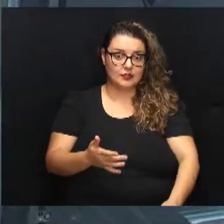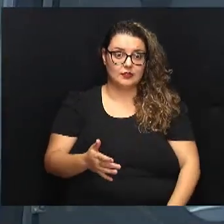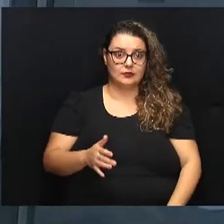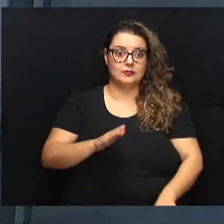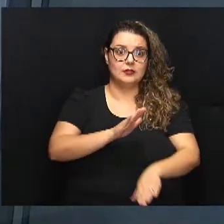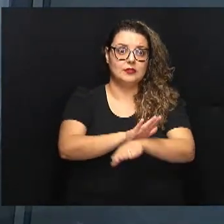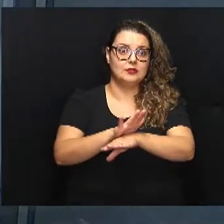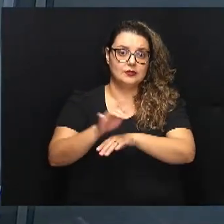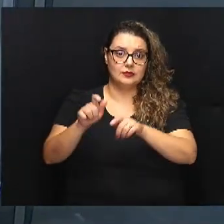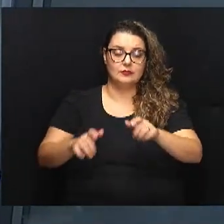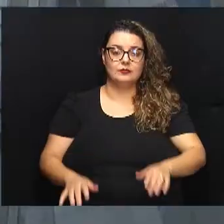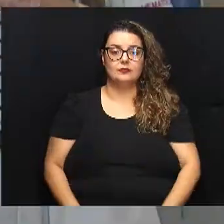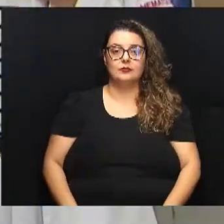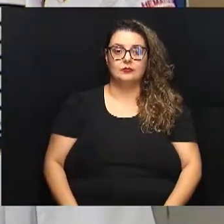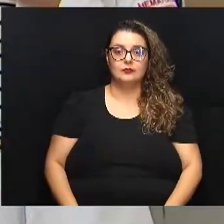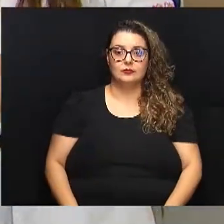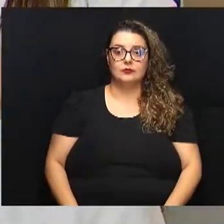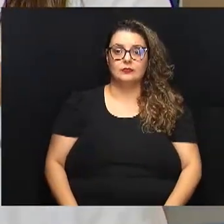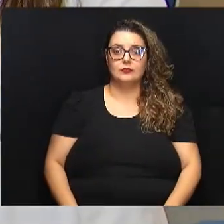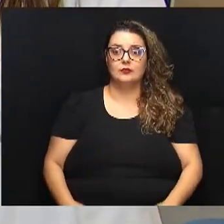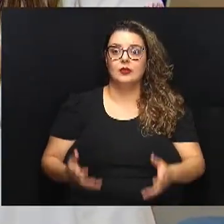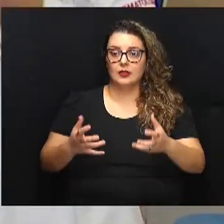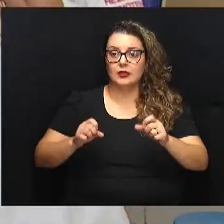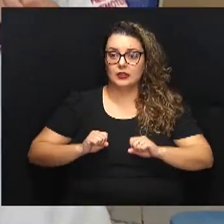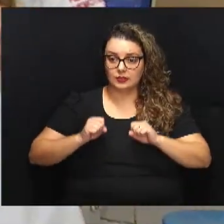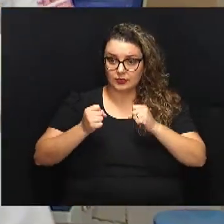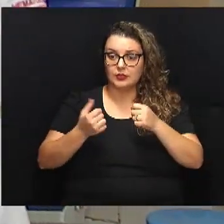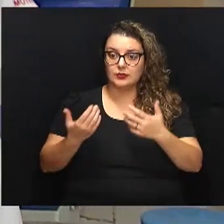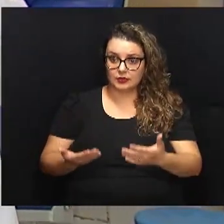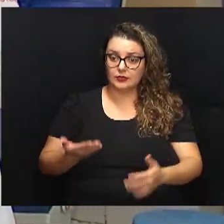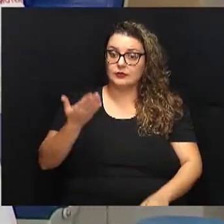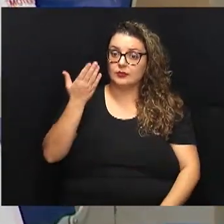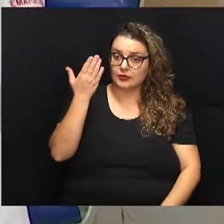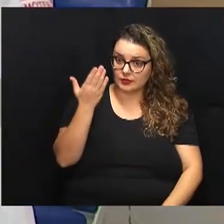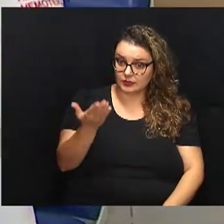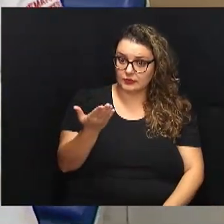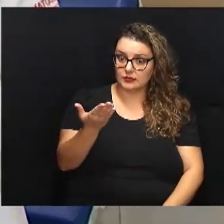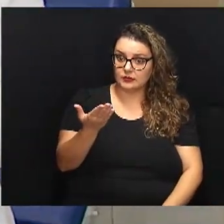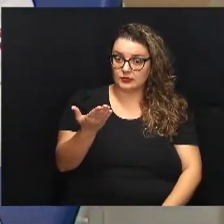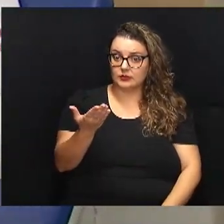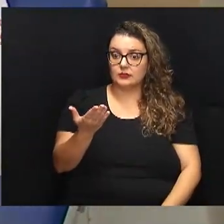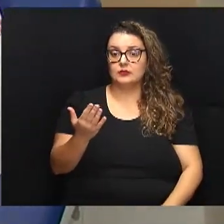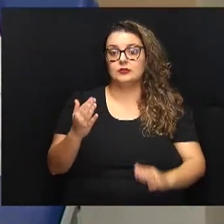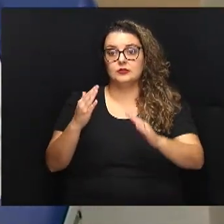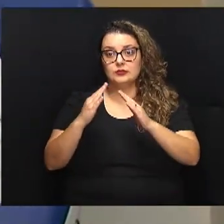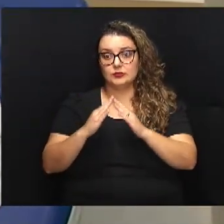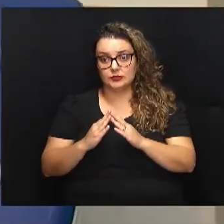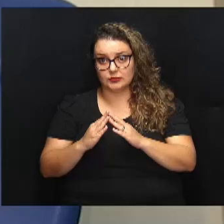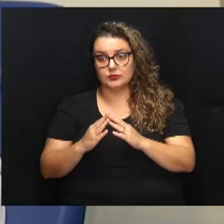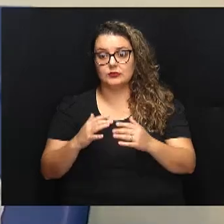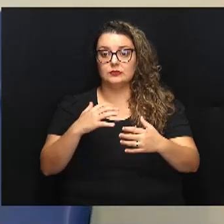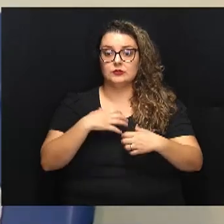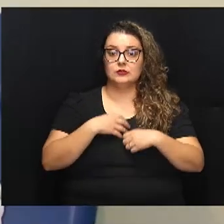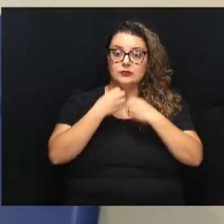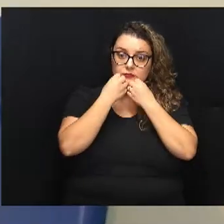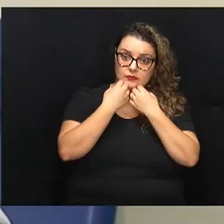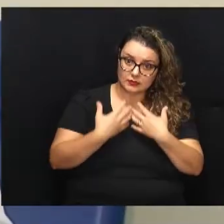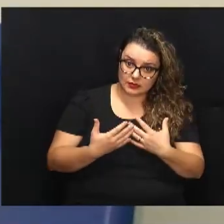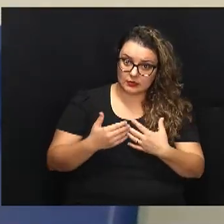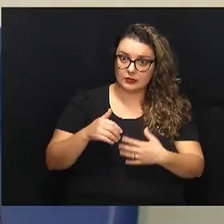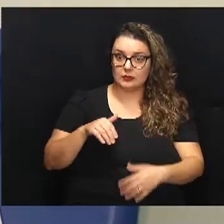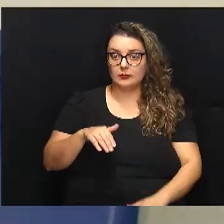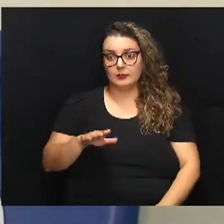próximo. Eu queria reforçar que você que está em casa, está se sentindo bem, tem mais de